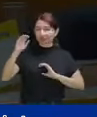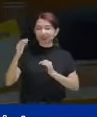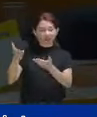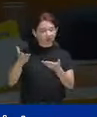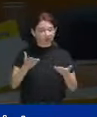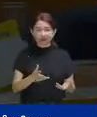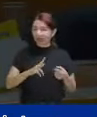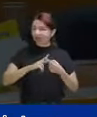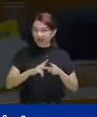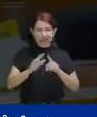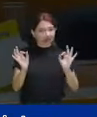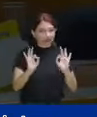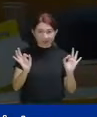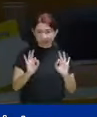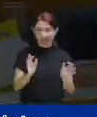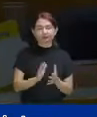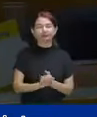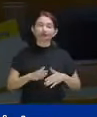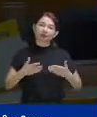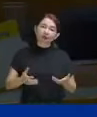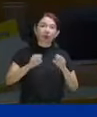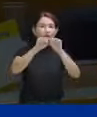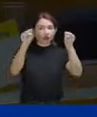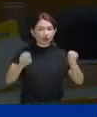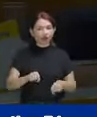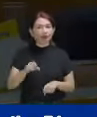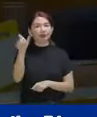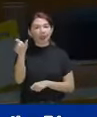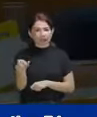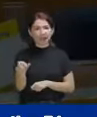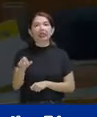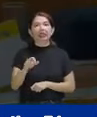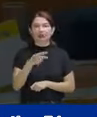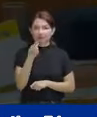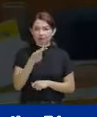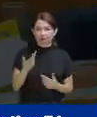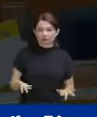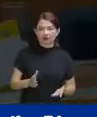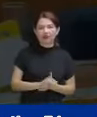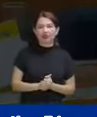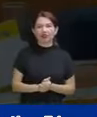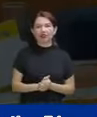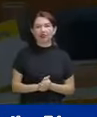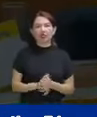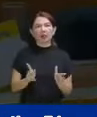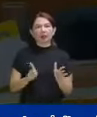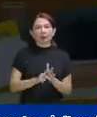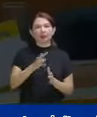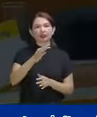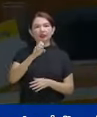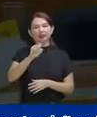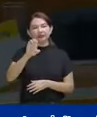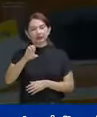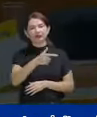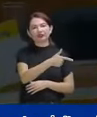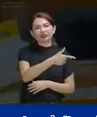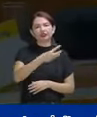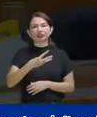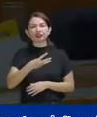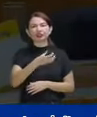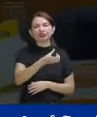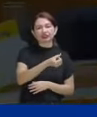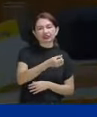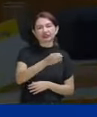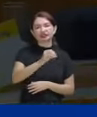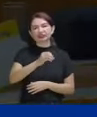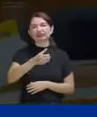não regularizou. O sistema que ela se refere, que é o sistema de que trata o artigo 54 da resolução do TSE 23607 de